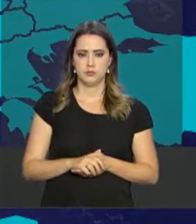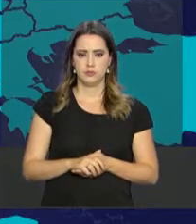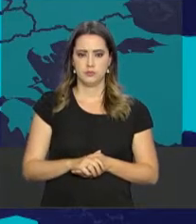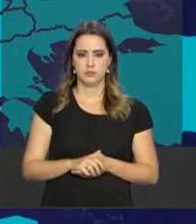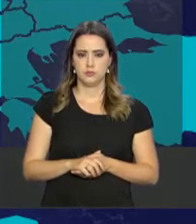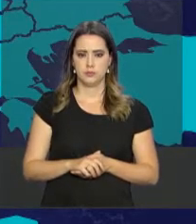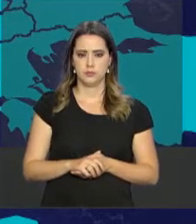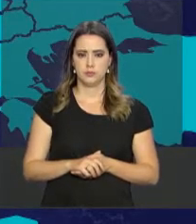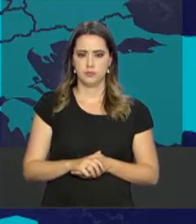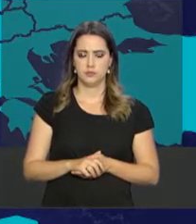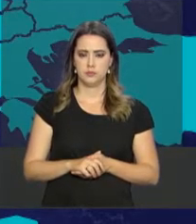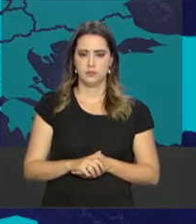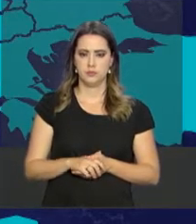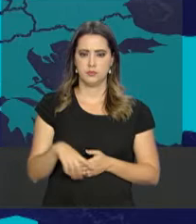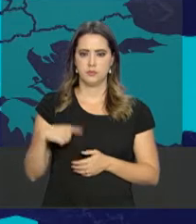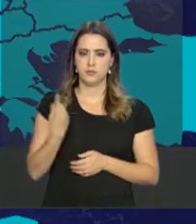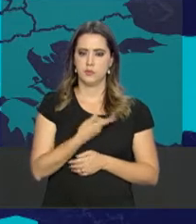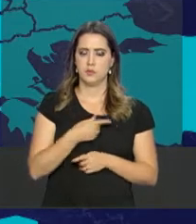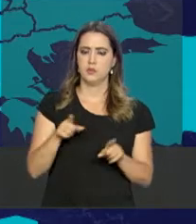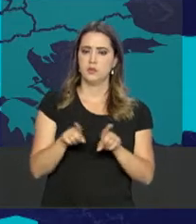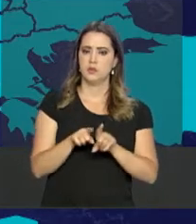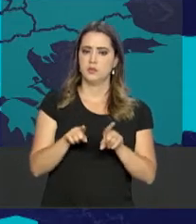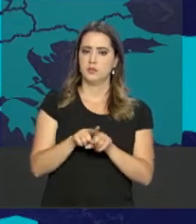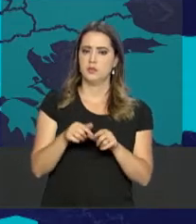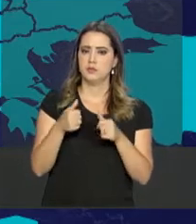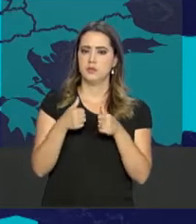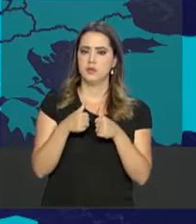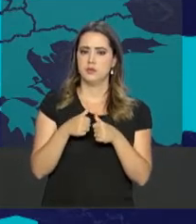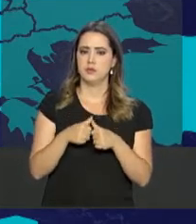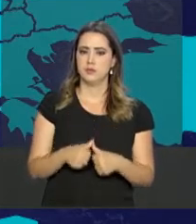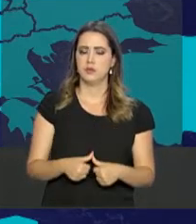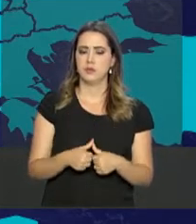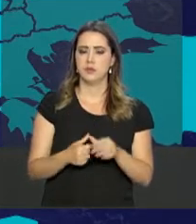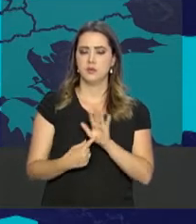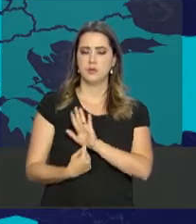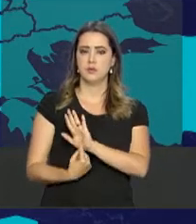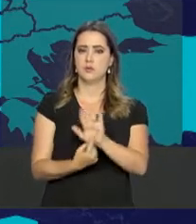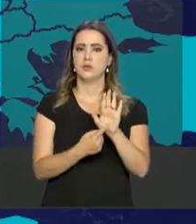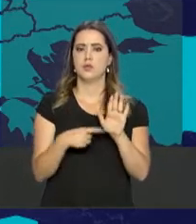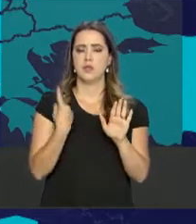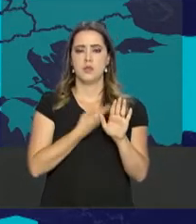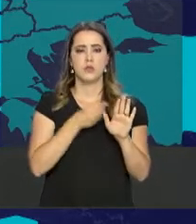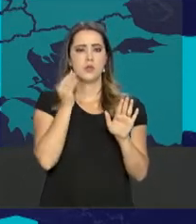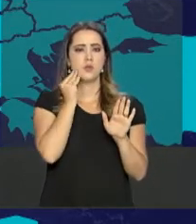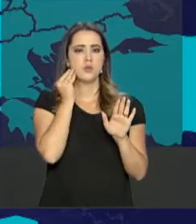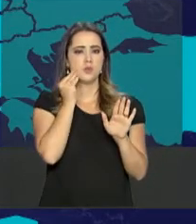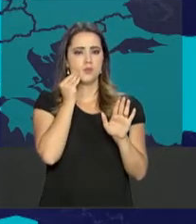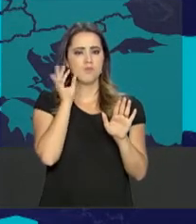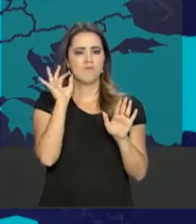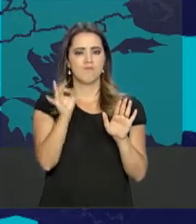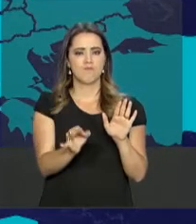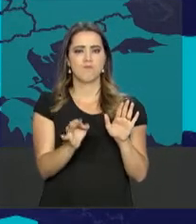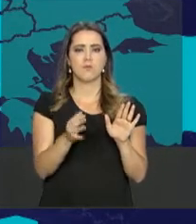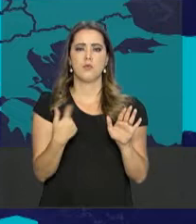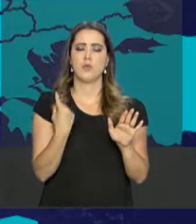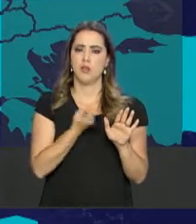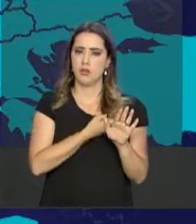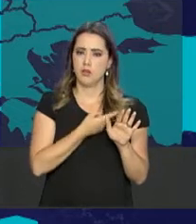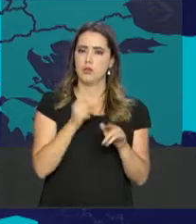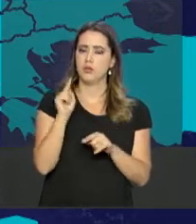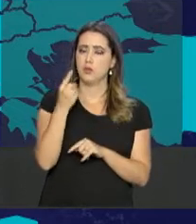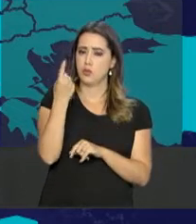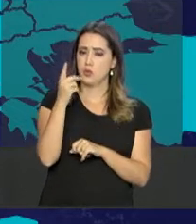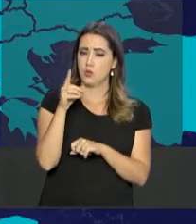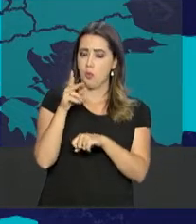de alguma forma também além do de grazi mostrando a nossa experiência completa não somos um dos